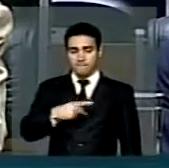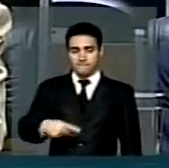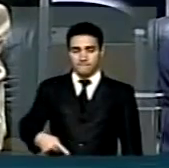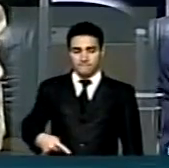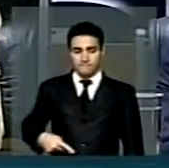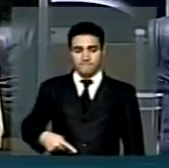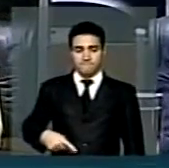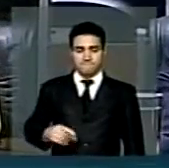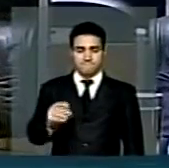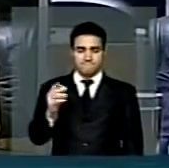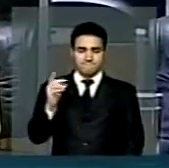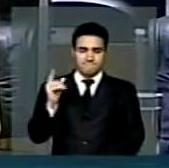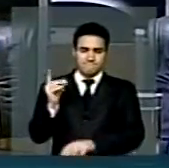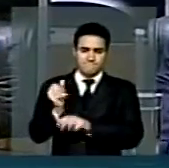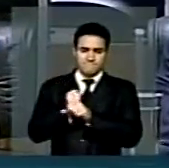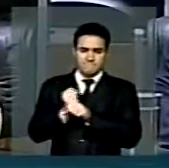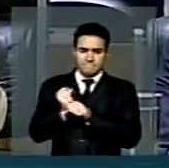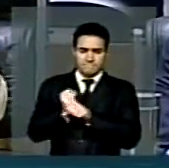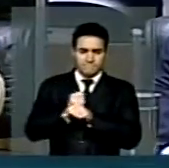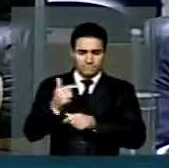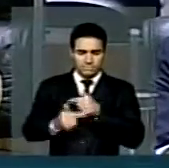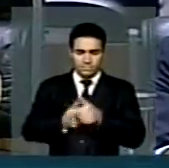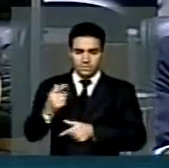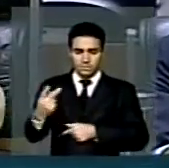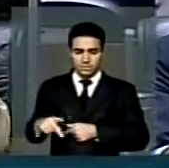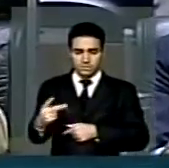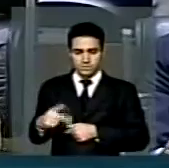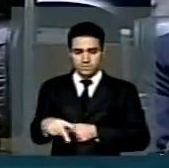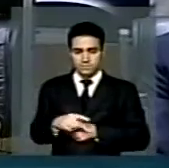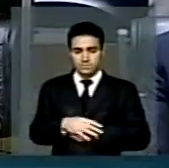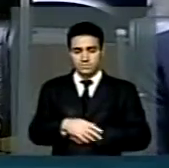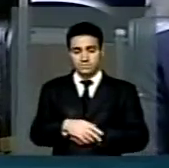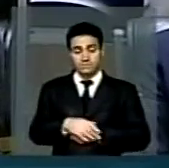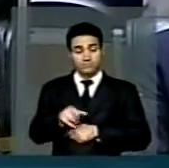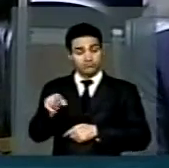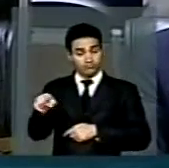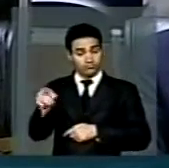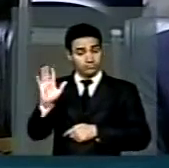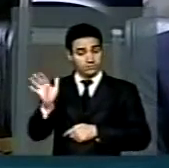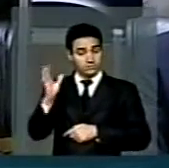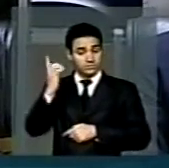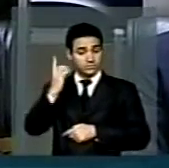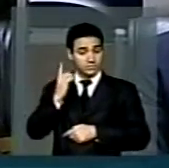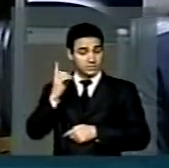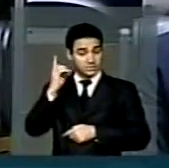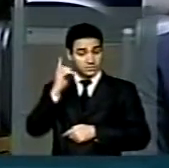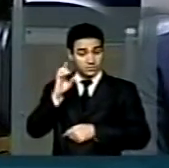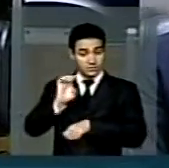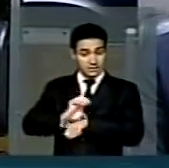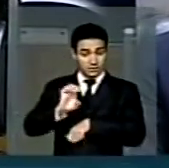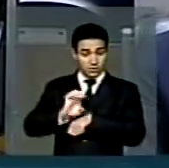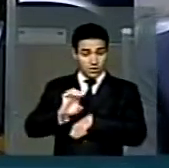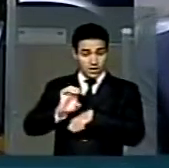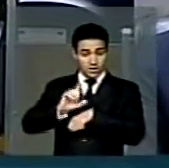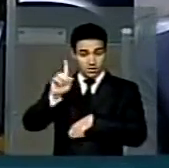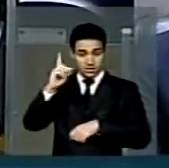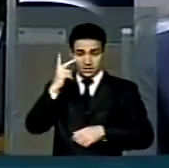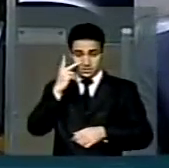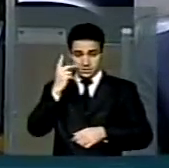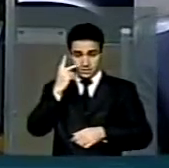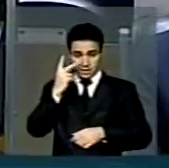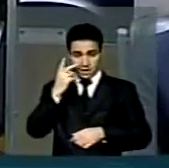presidente, decano desta casa, que como deputado estadual já no seu estado, o Ceará, nosso Mário